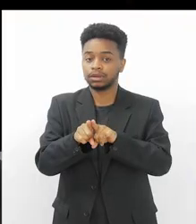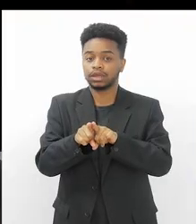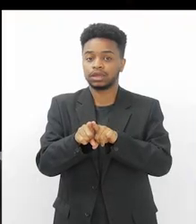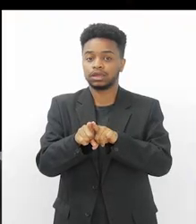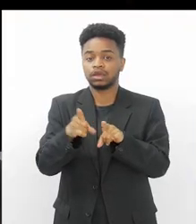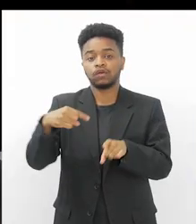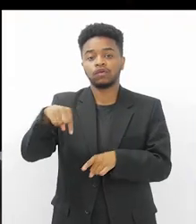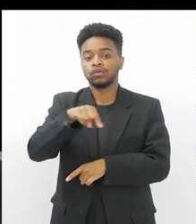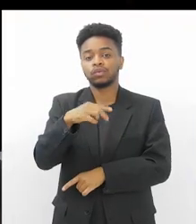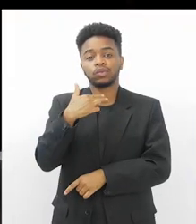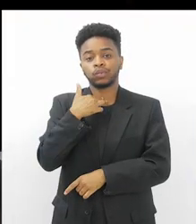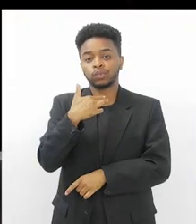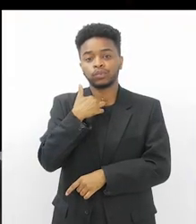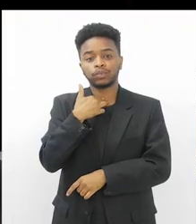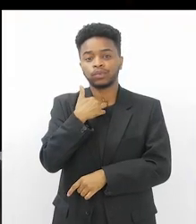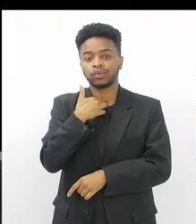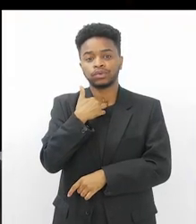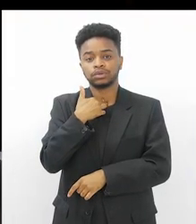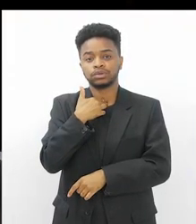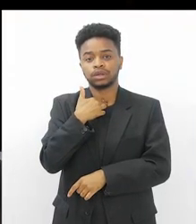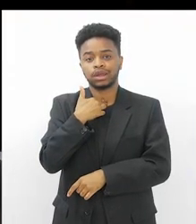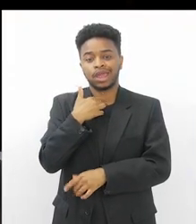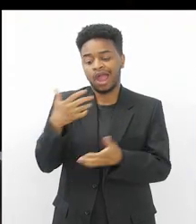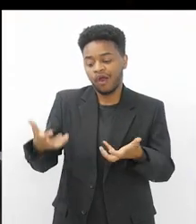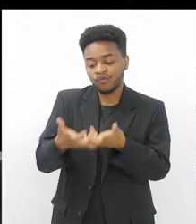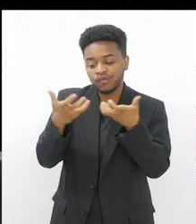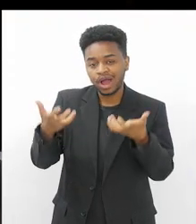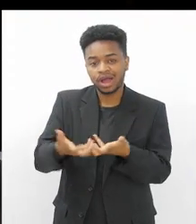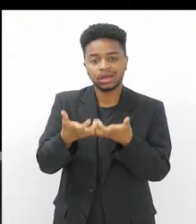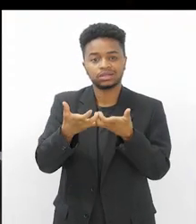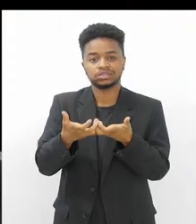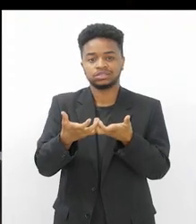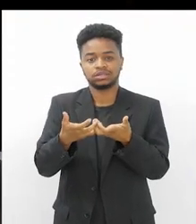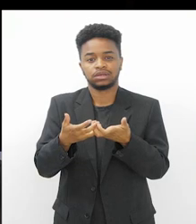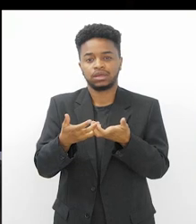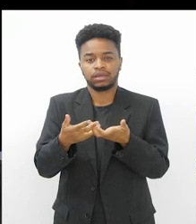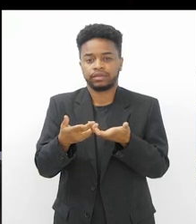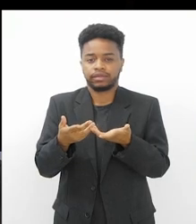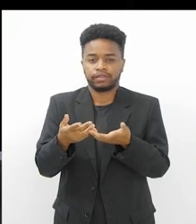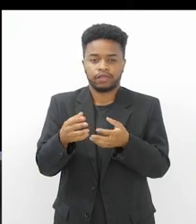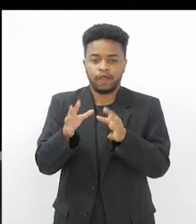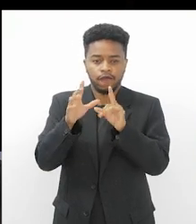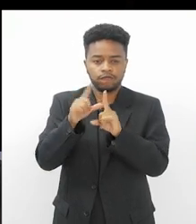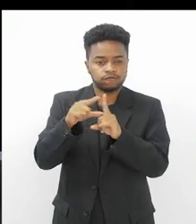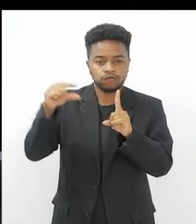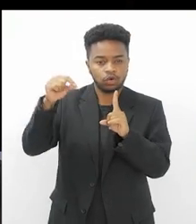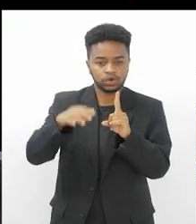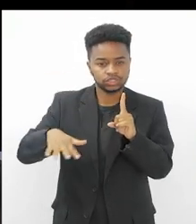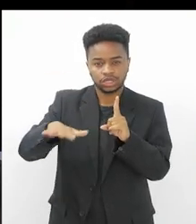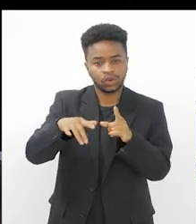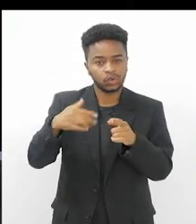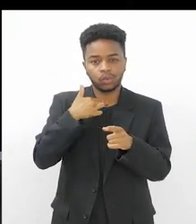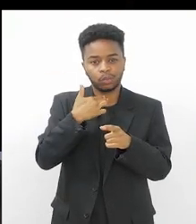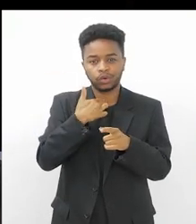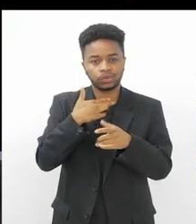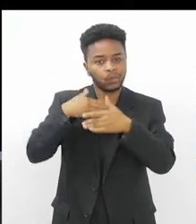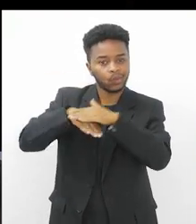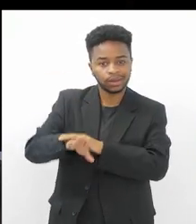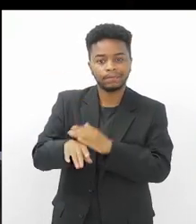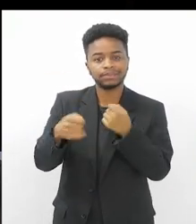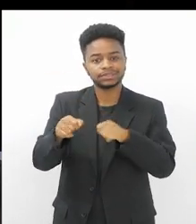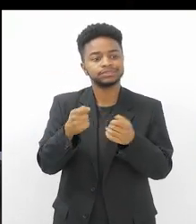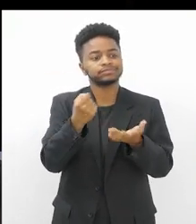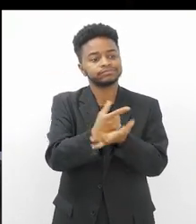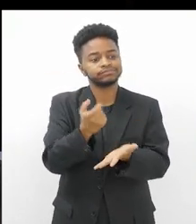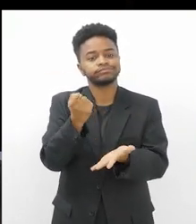isso, por outro lado, você não pode armazenar alface, folhas de uma maneira geral.